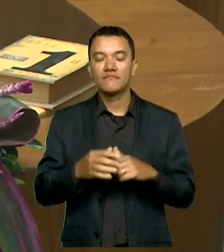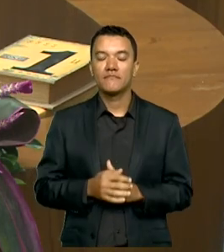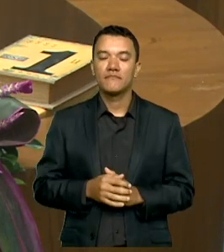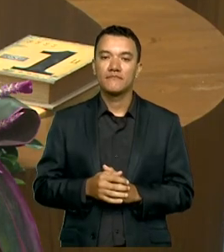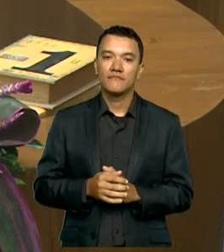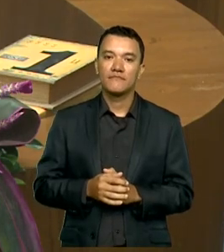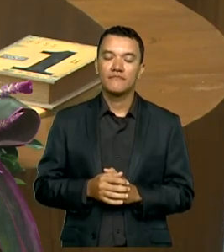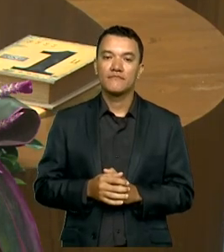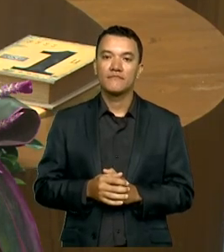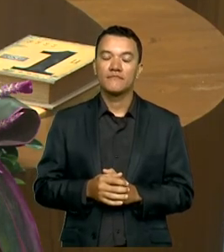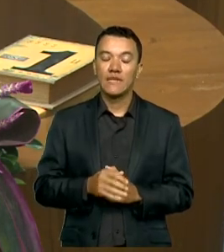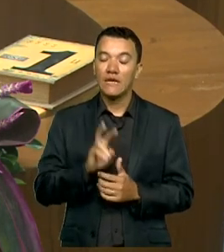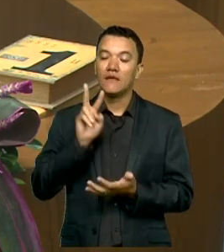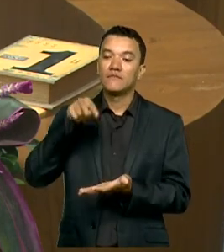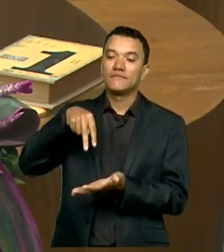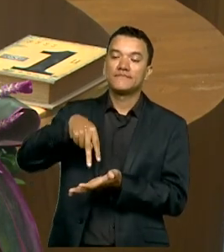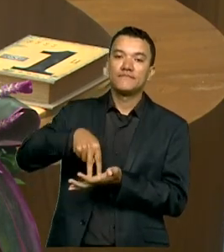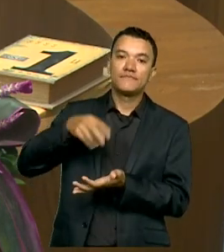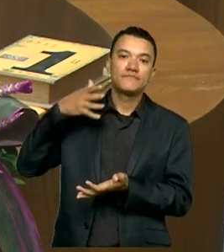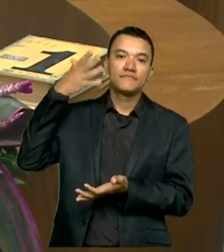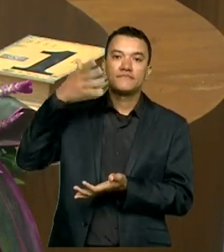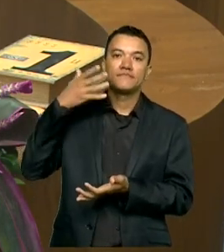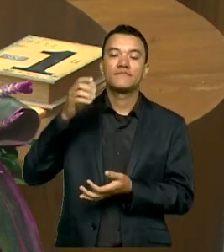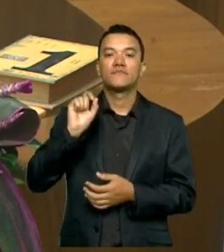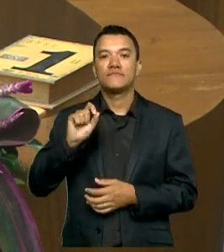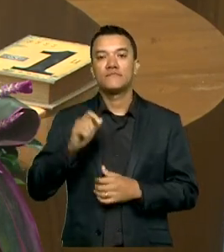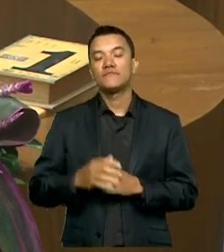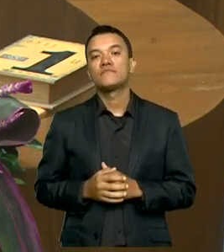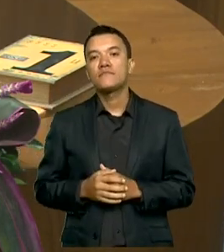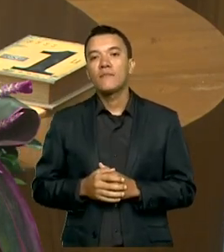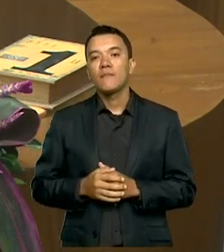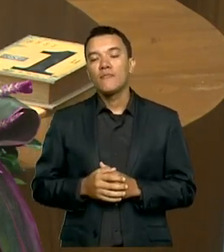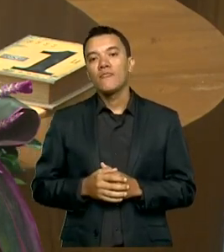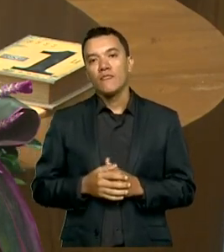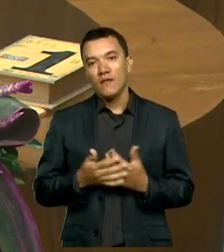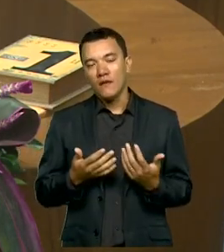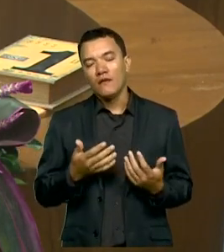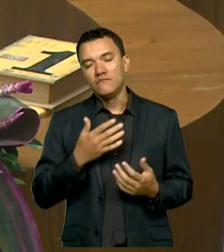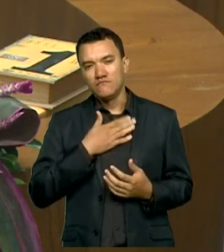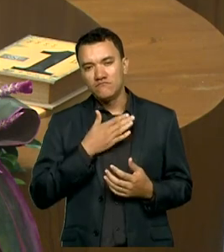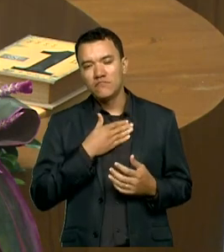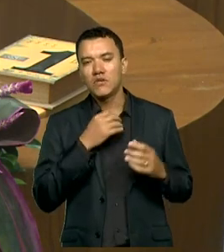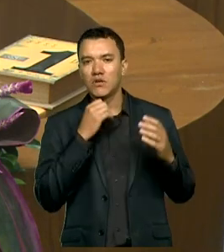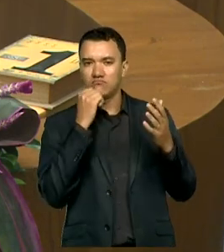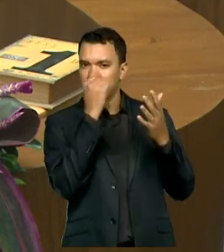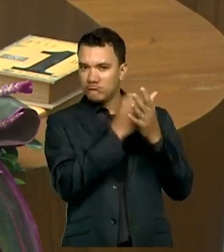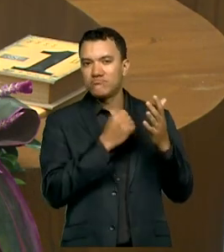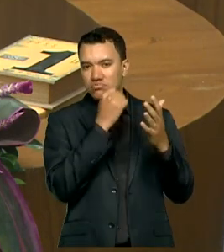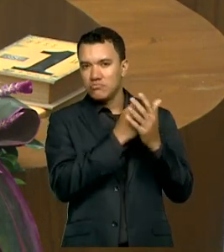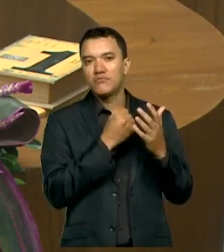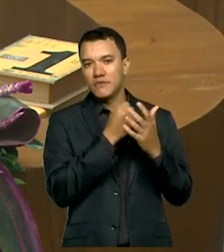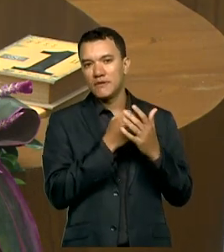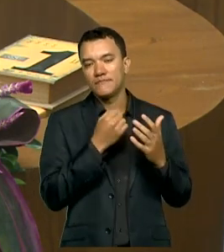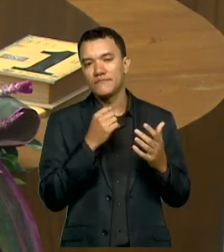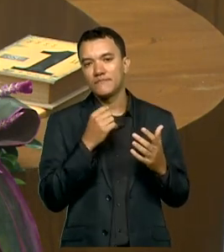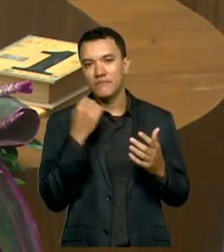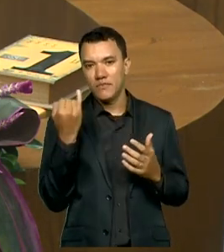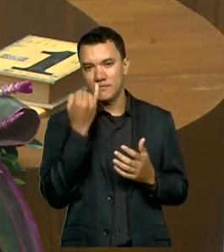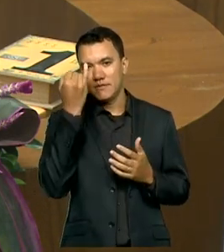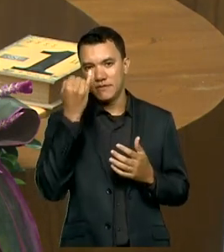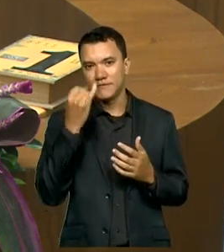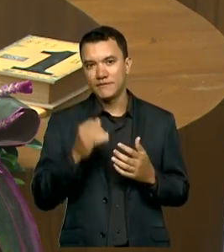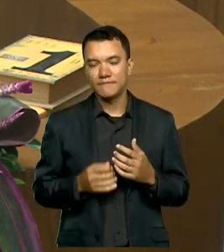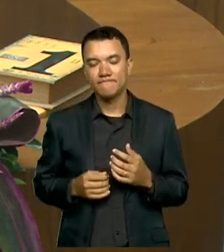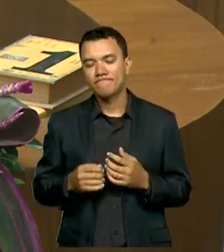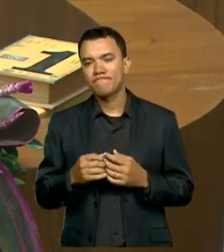presentes, venho aqui hoje falar de uma das minhas bandeiras e talvez uma das bandeiras